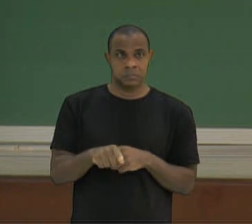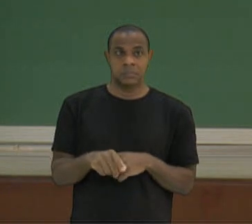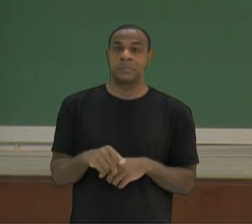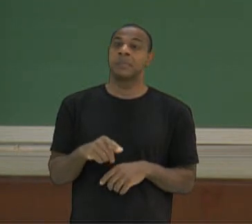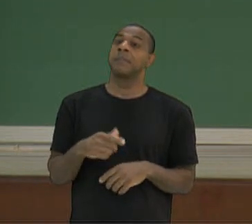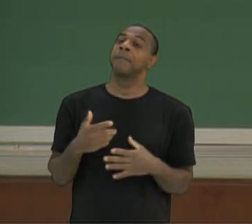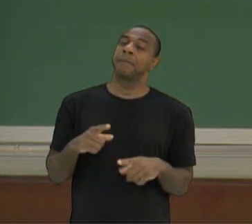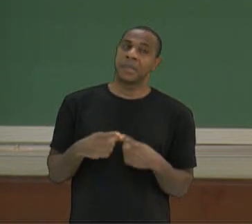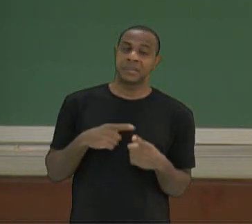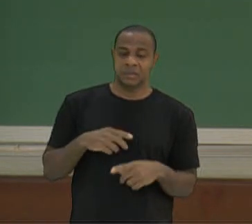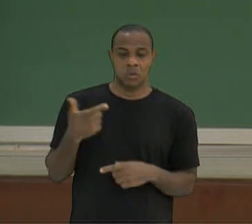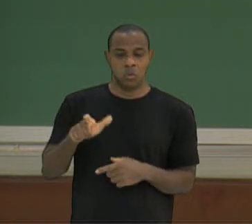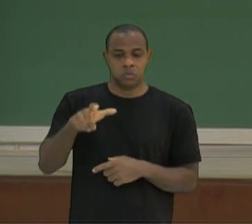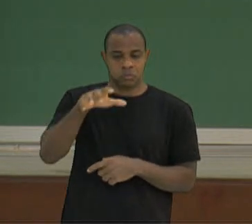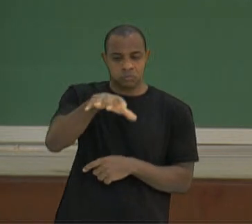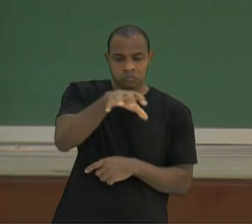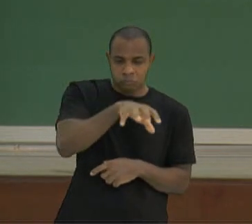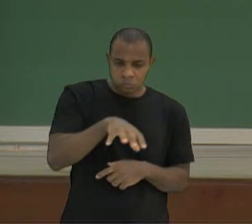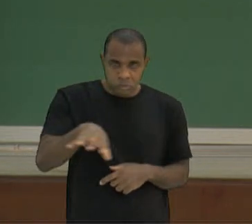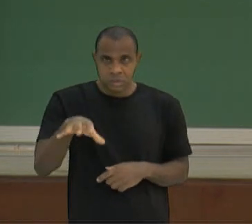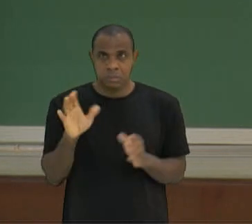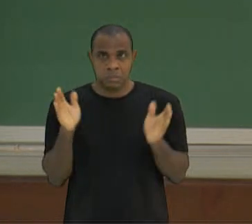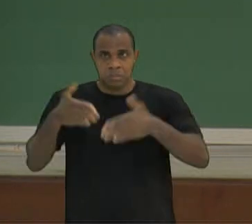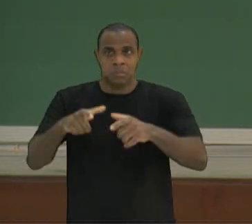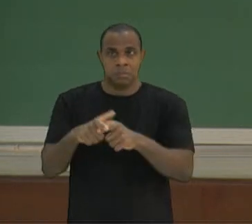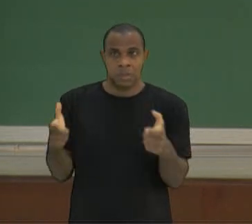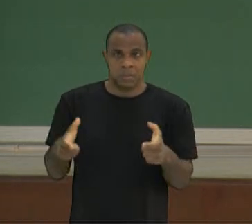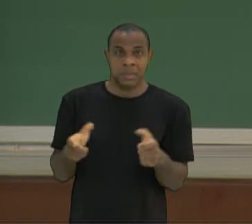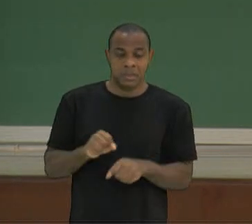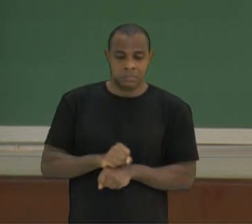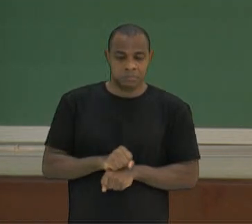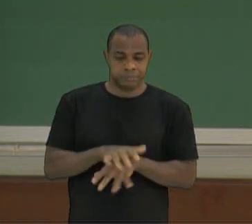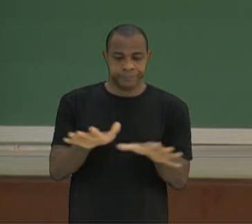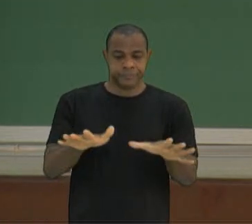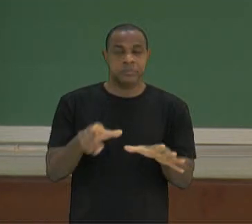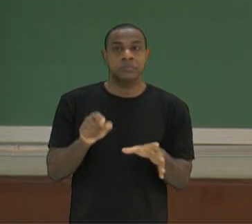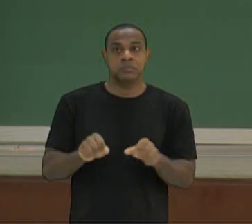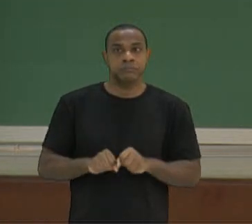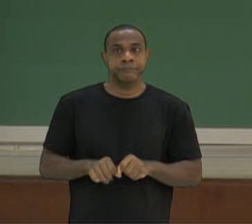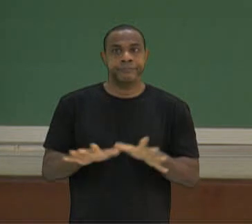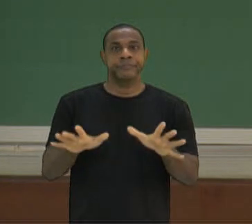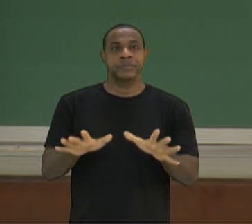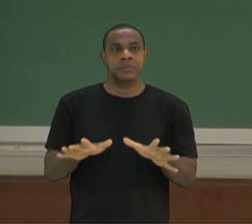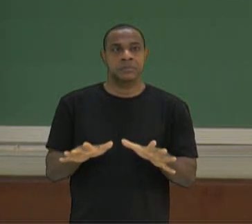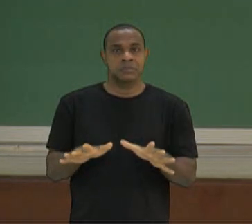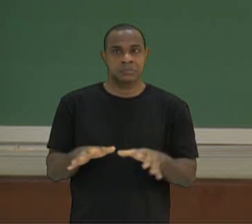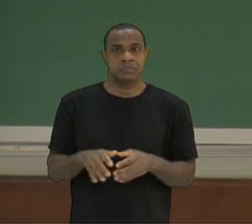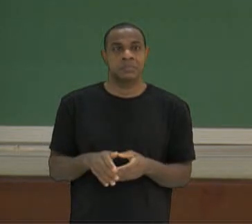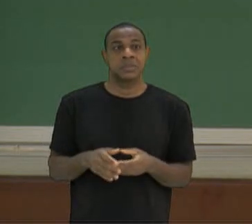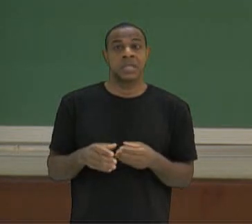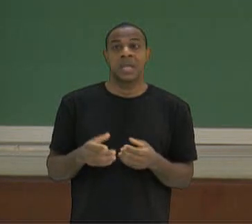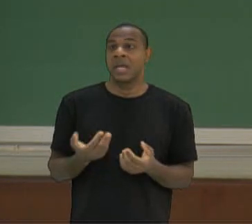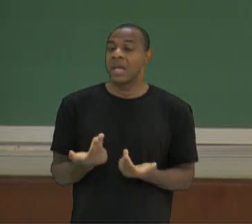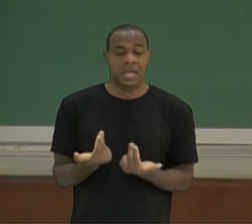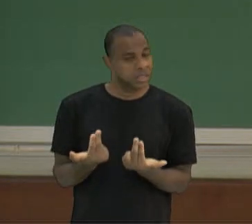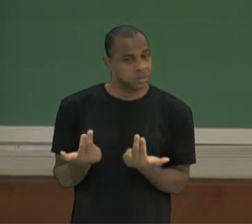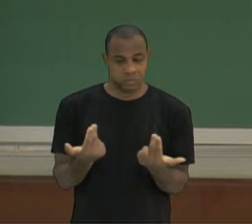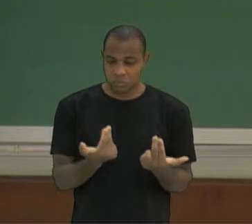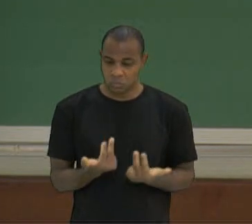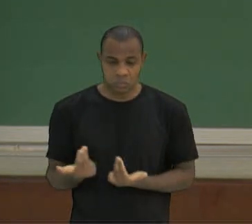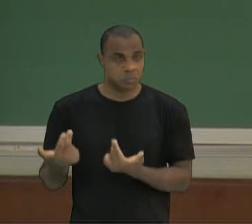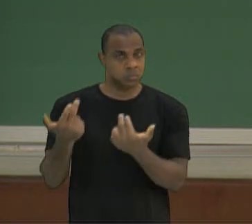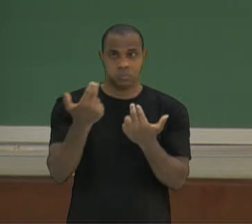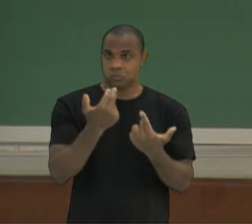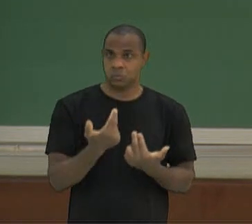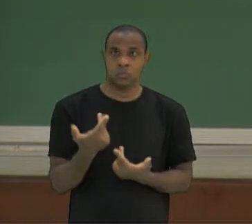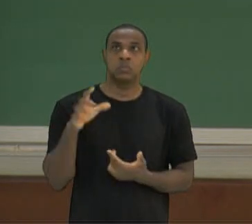tendo algumas áreas com maior concentração, mas a distribuição é mais igual de população se eu comparar com outras